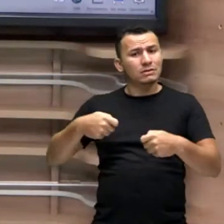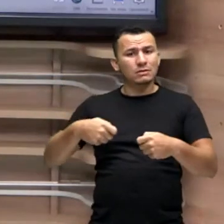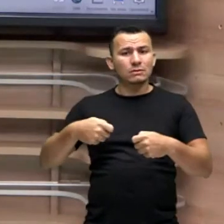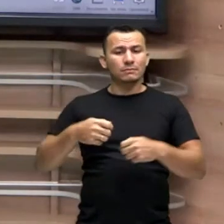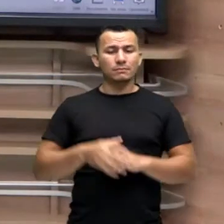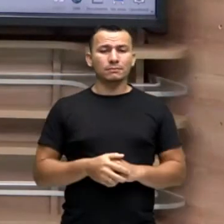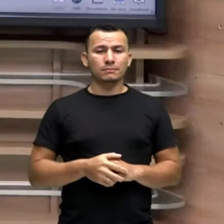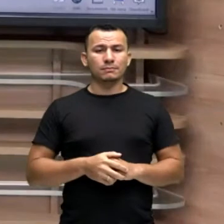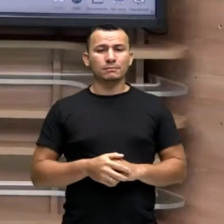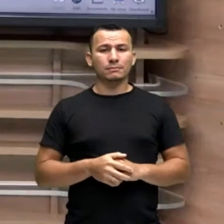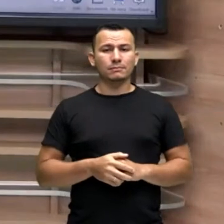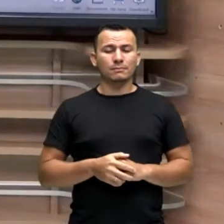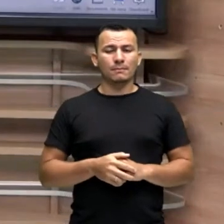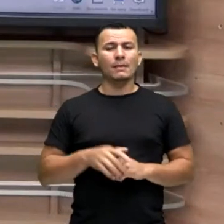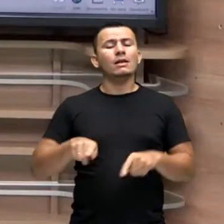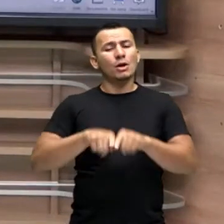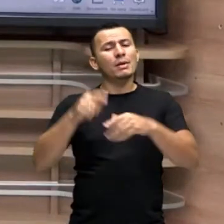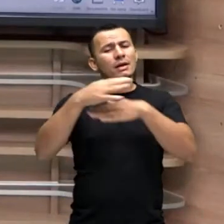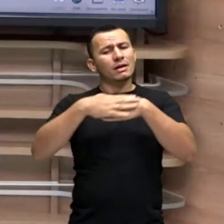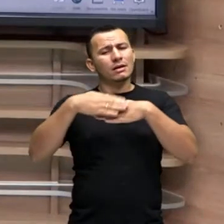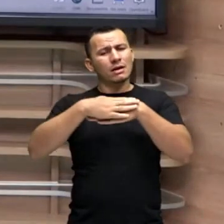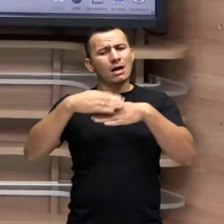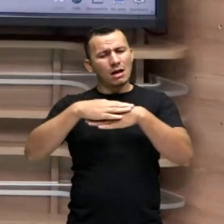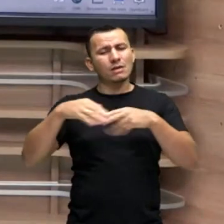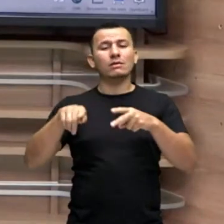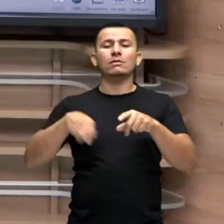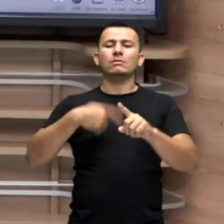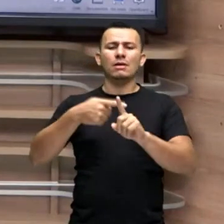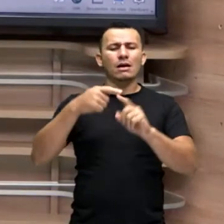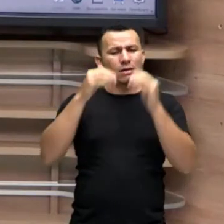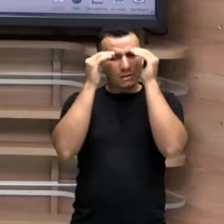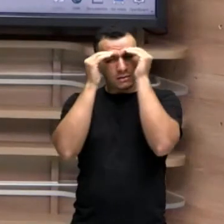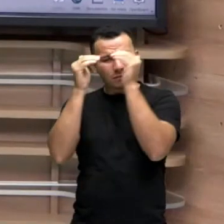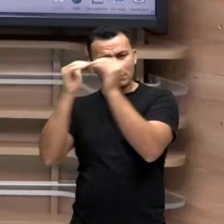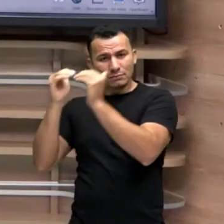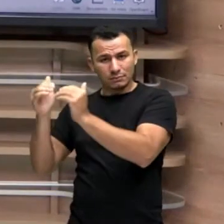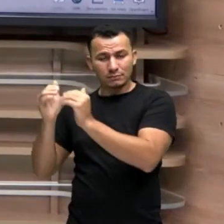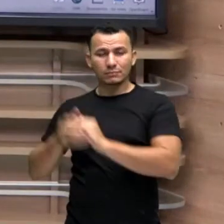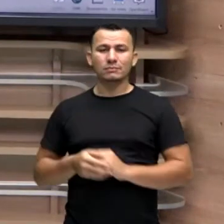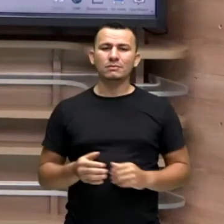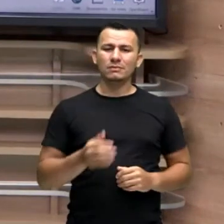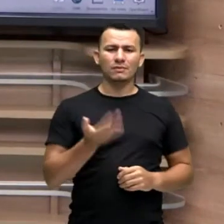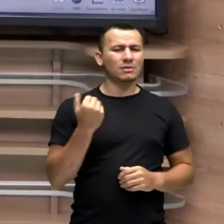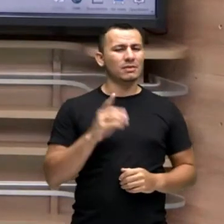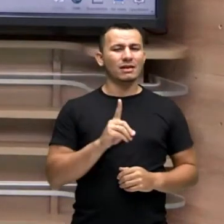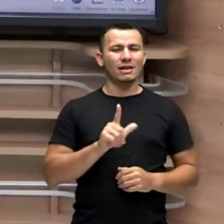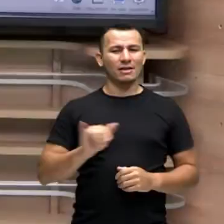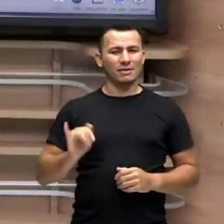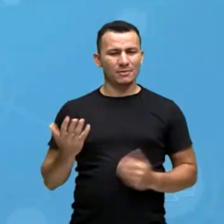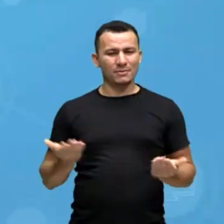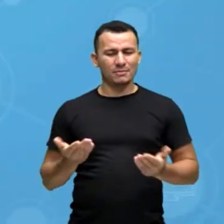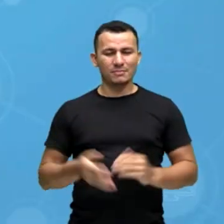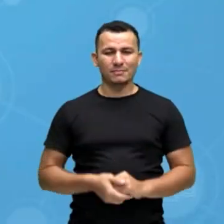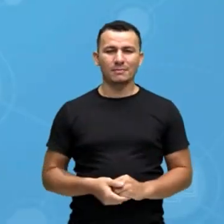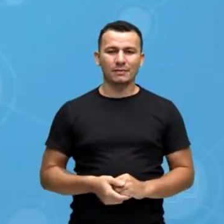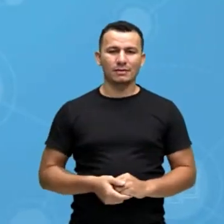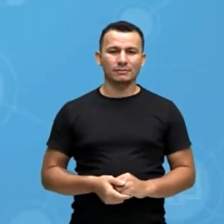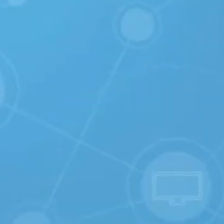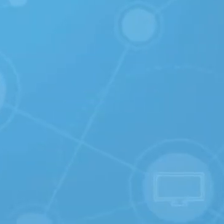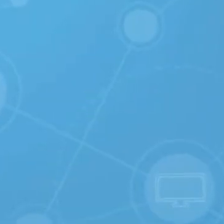é olhado com carinho e respeitado tá 11 dar um agora próximo da igreja hoje